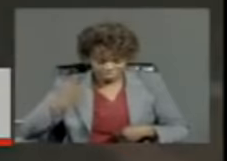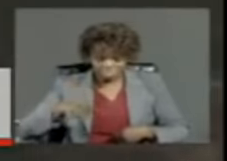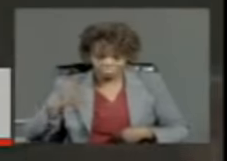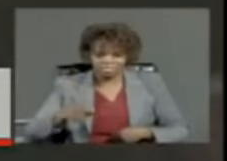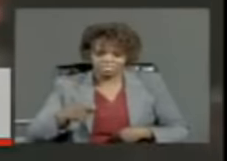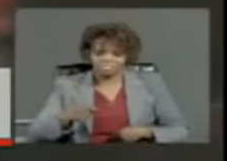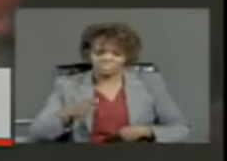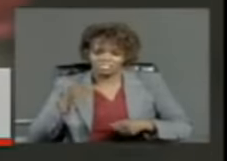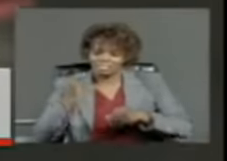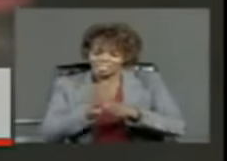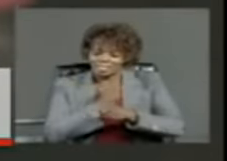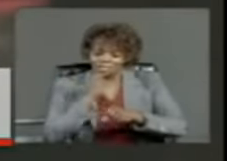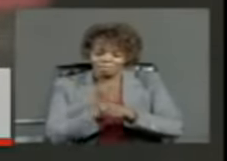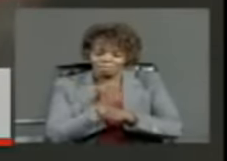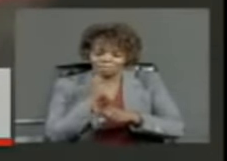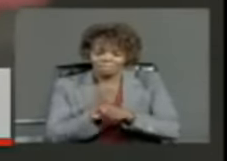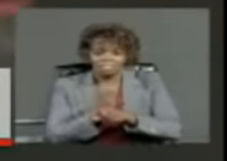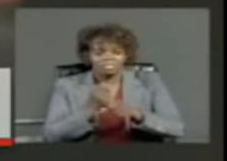mas ligada de facto.